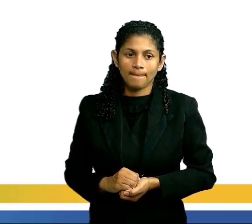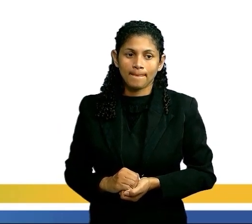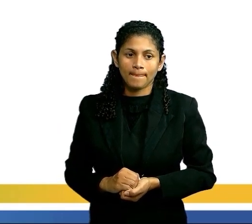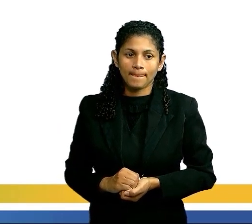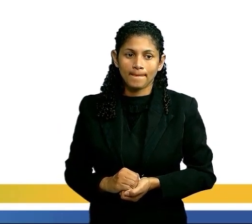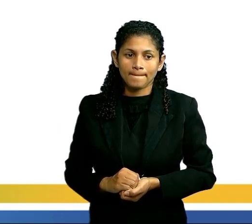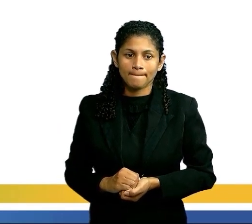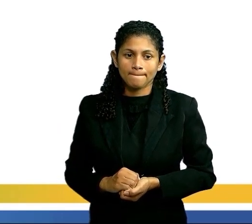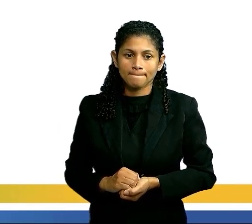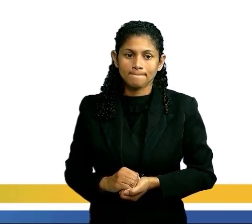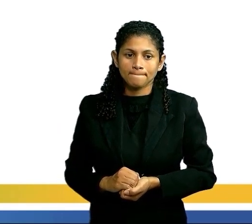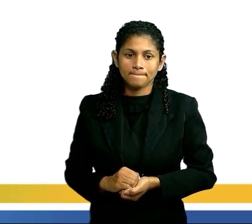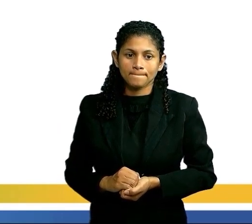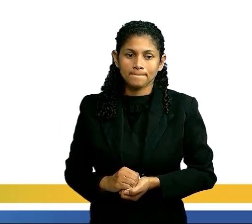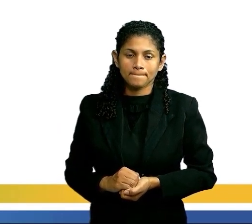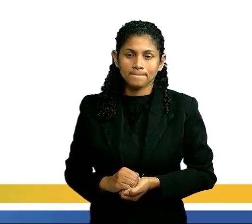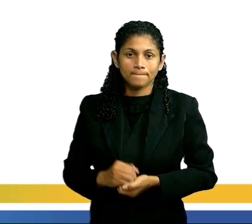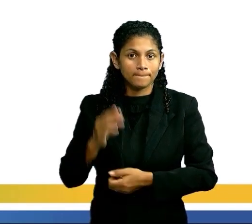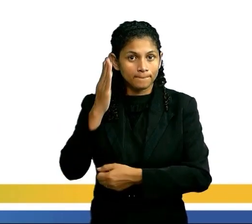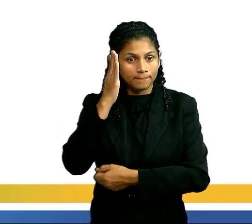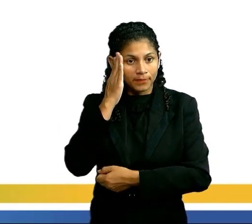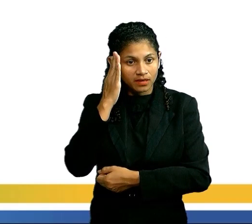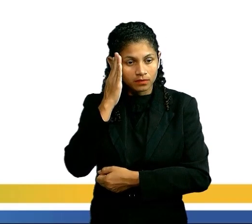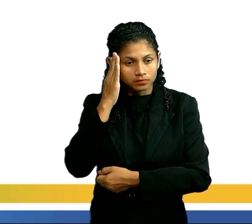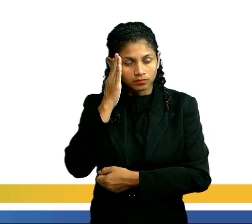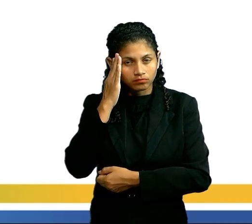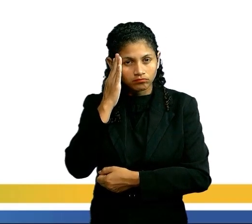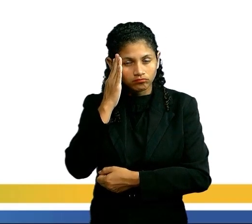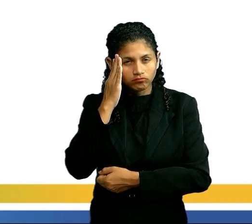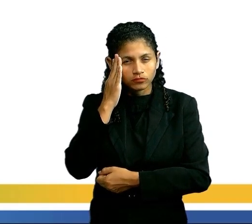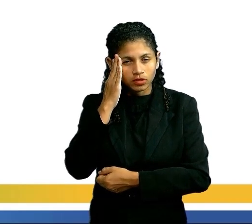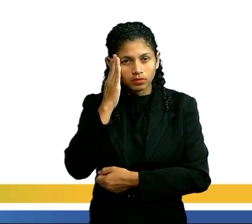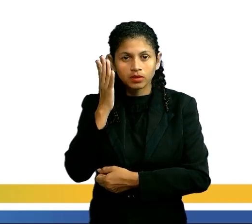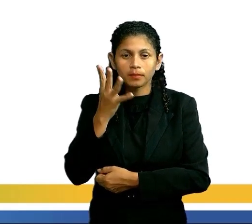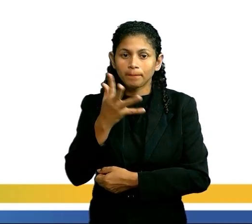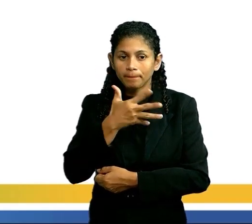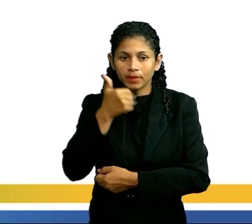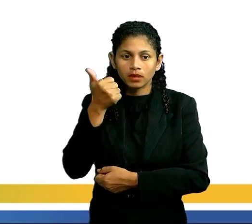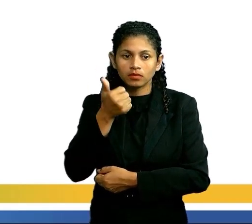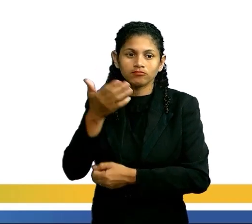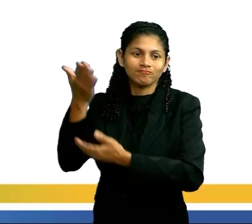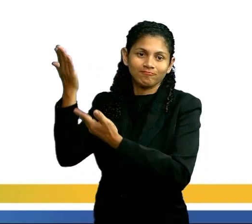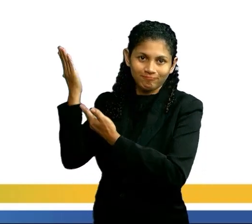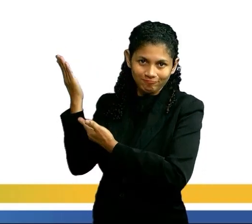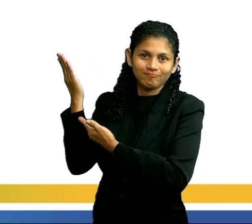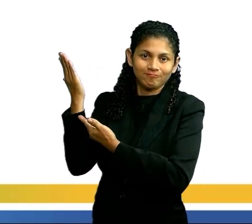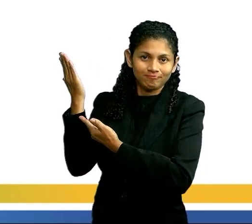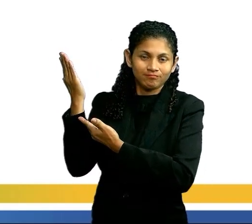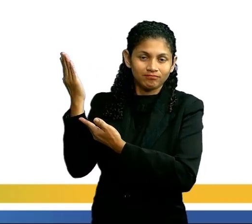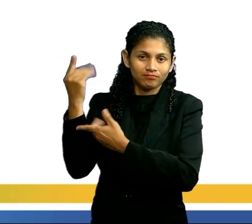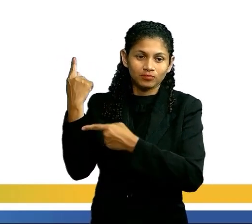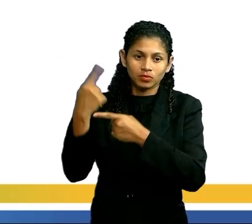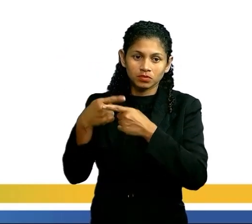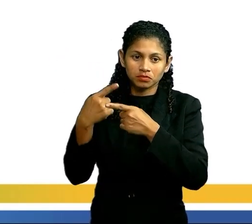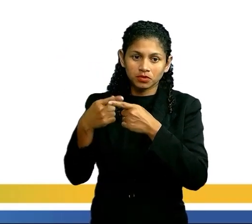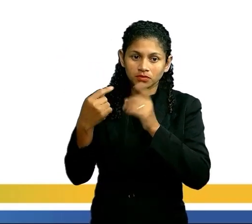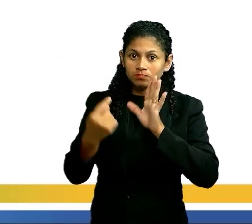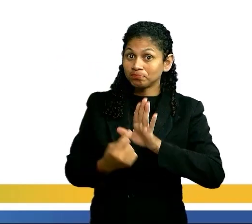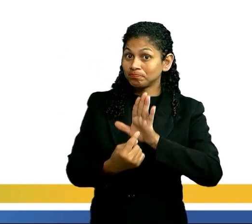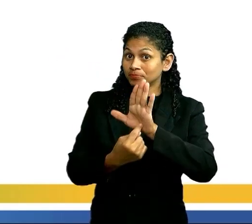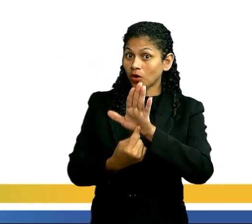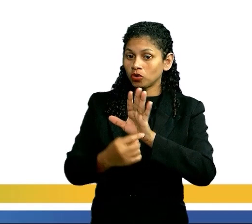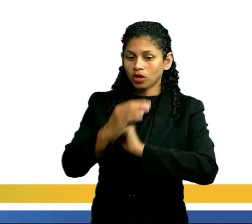se observar. Mas saiba que a forma mesmo bem explícita é essa daí, ó, com todos os carbonos onde